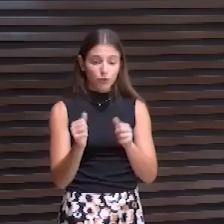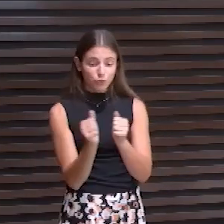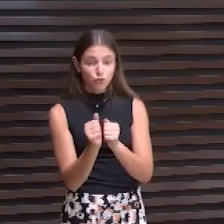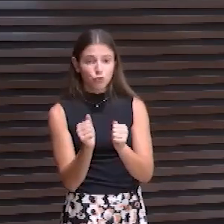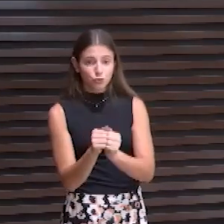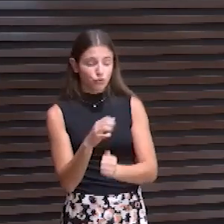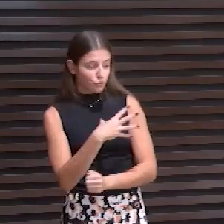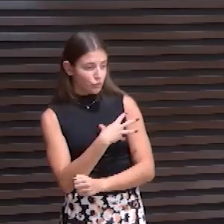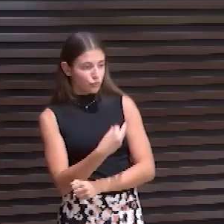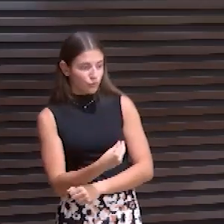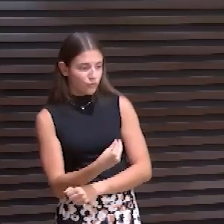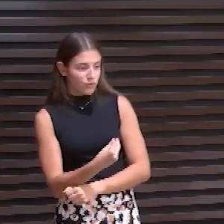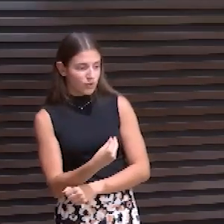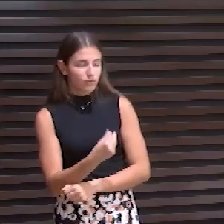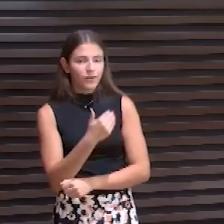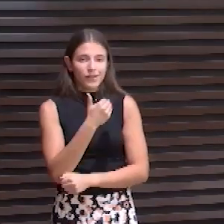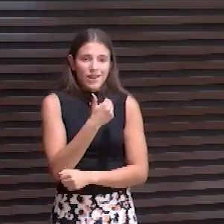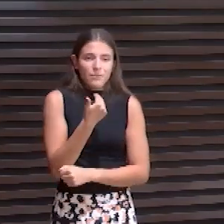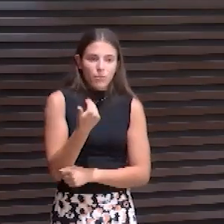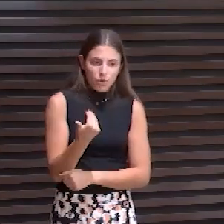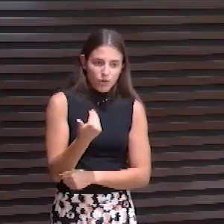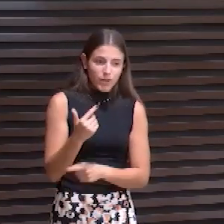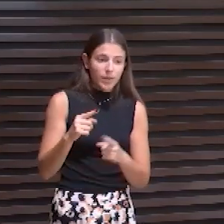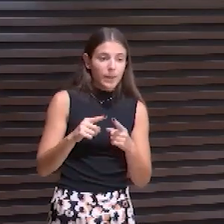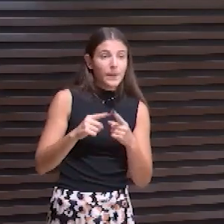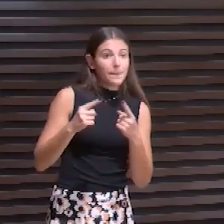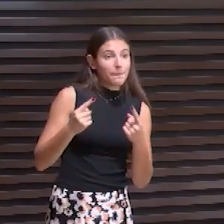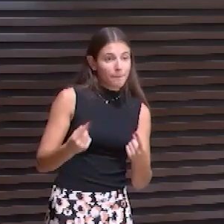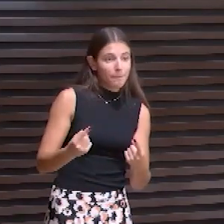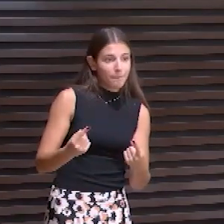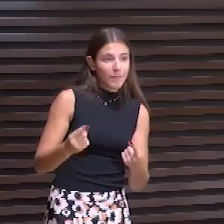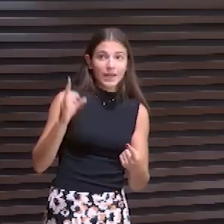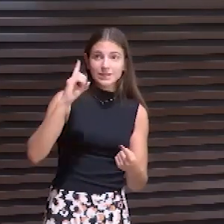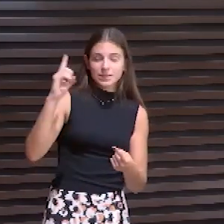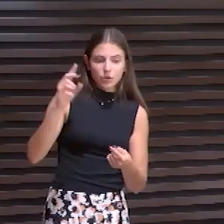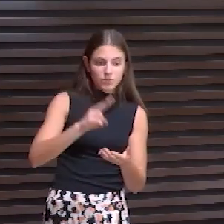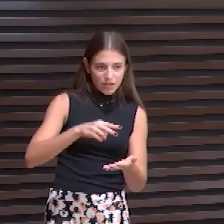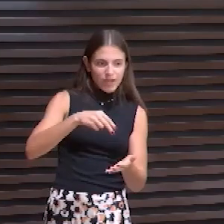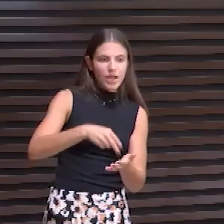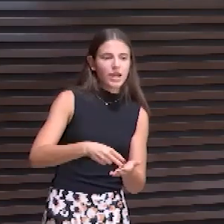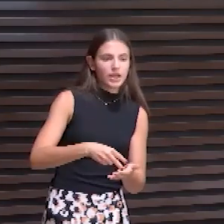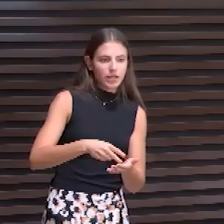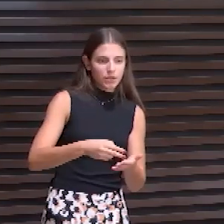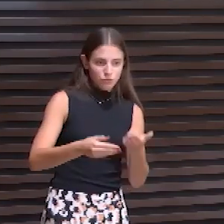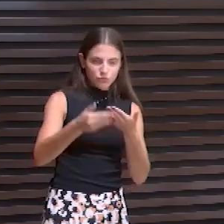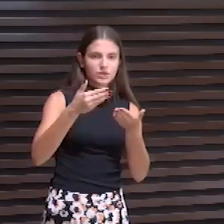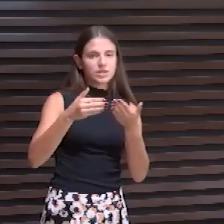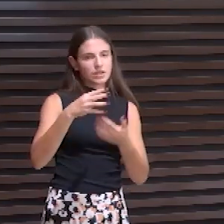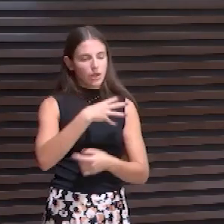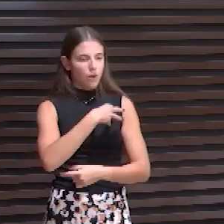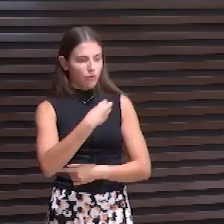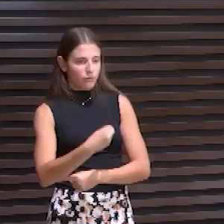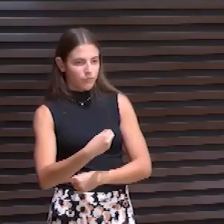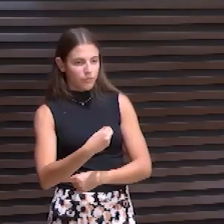morre. Deus ressuscita o filho daquela viúva pagã. O que Jesus está mostrando aqui para esses